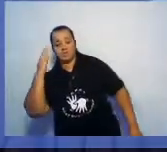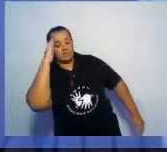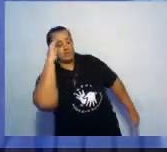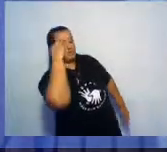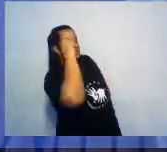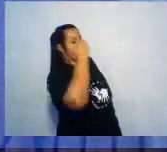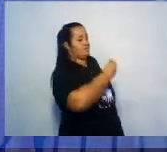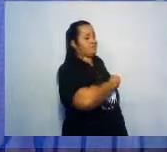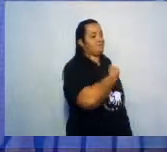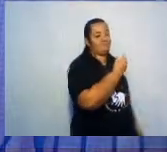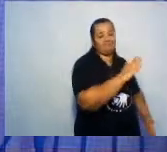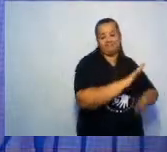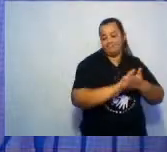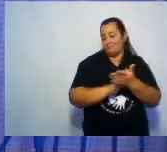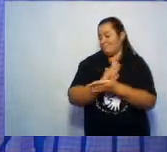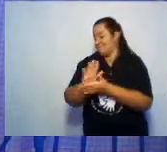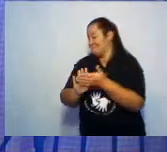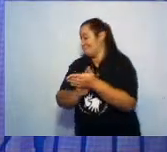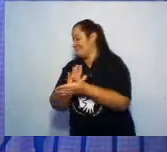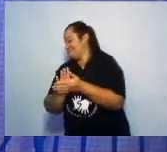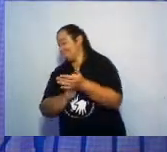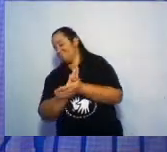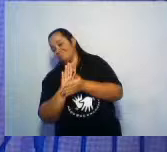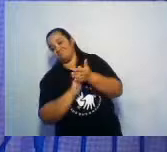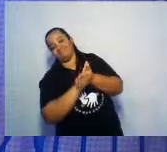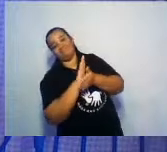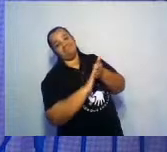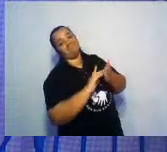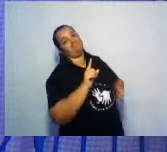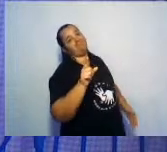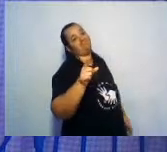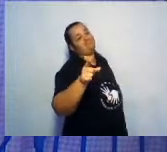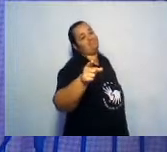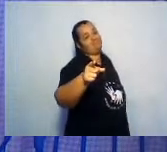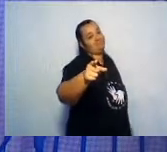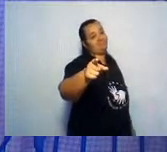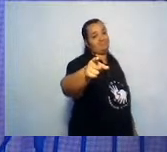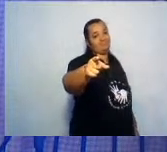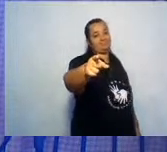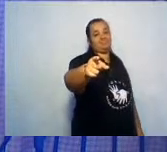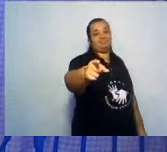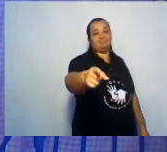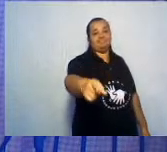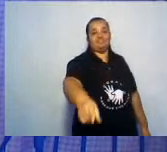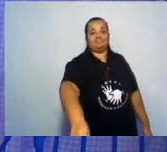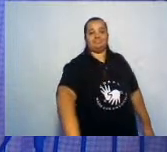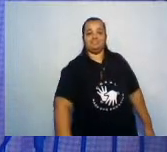paixão, que fez eu entender que a vida é nada sem você.